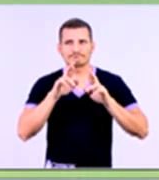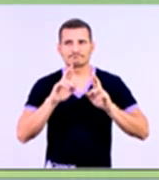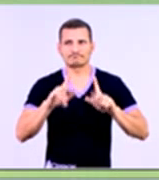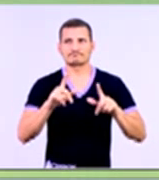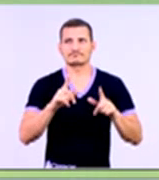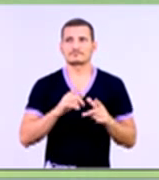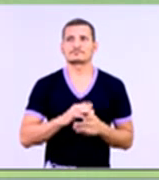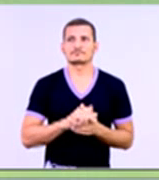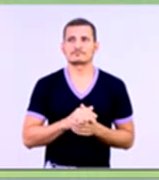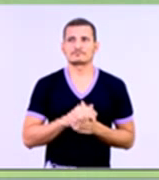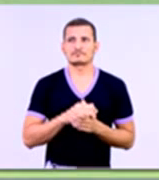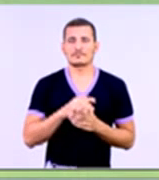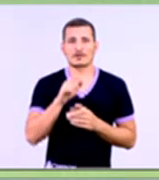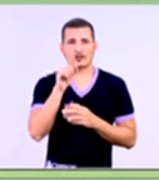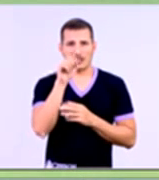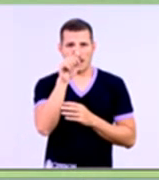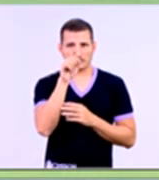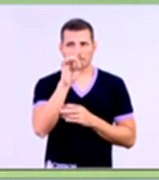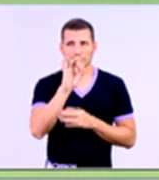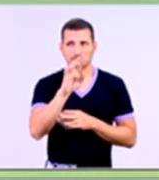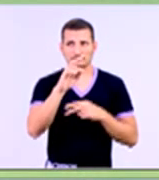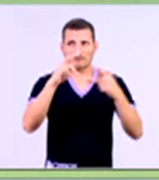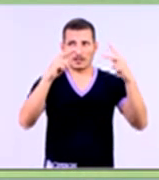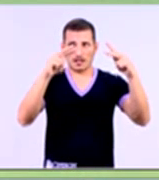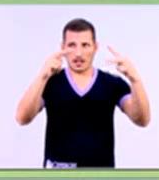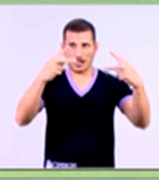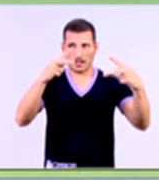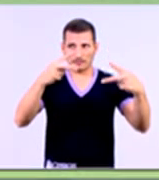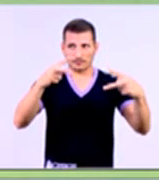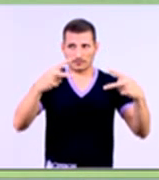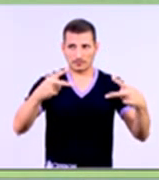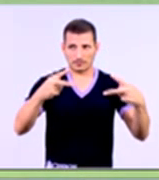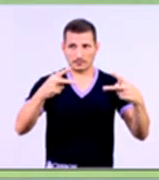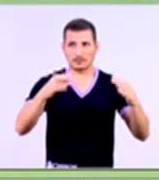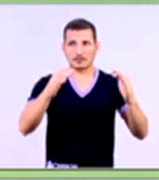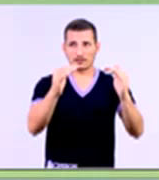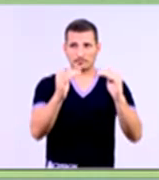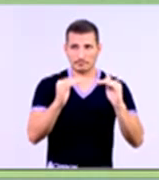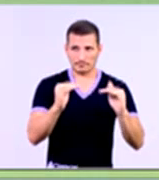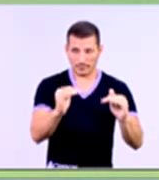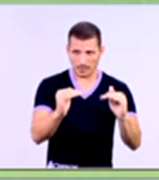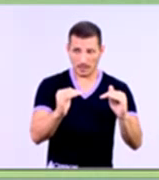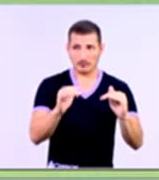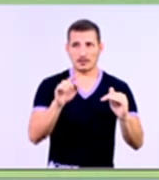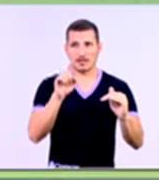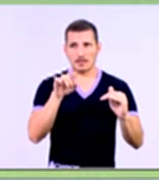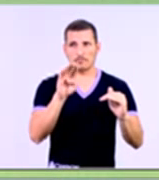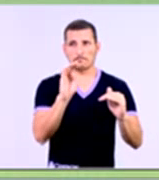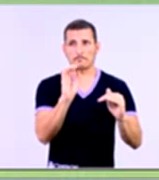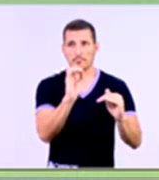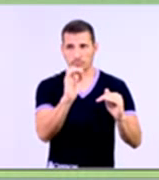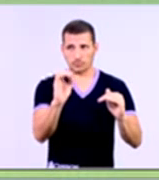Aqui é só com HTML e aqui é com Bootstrap.